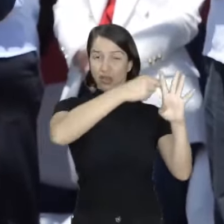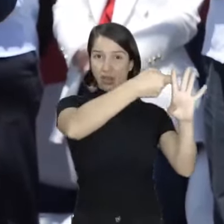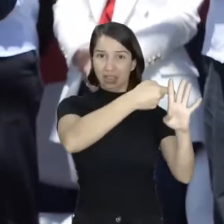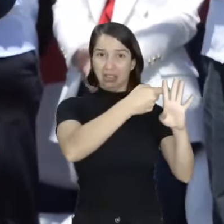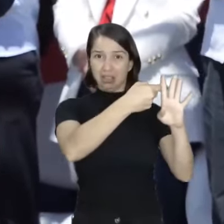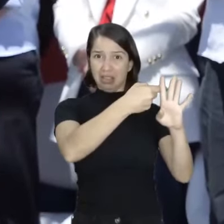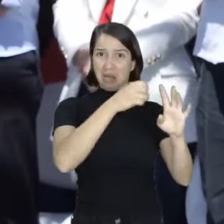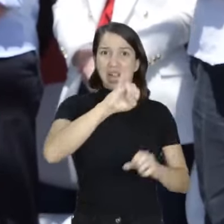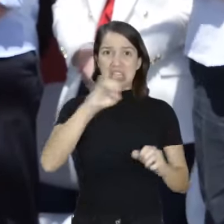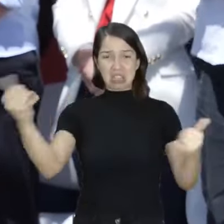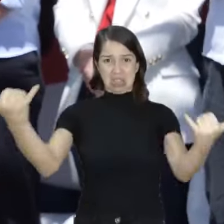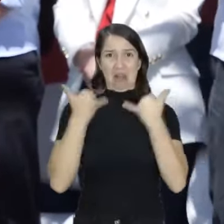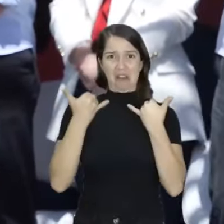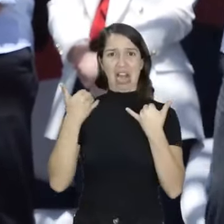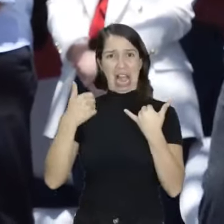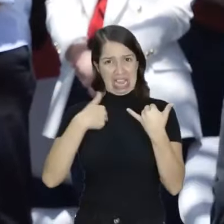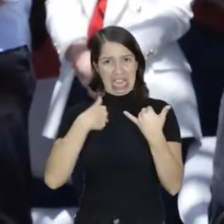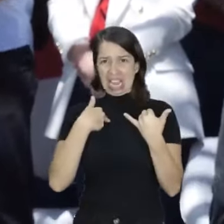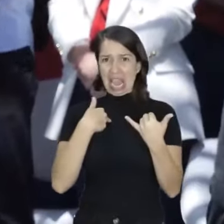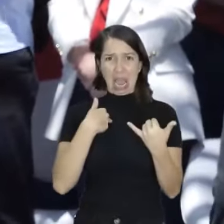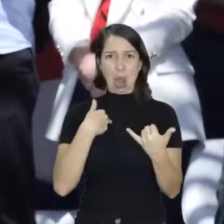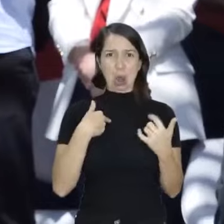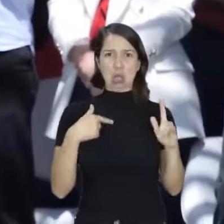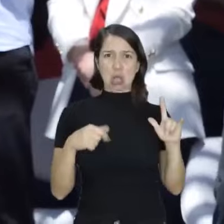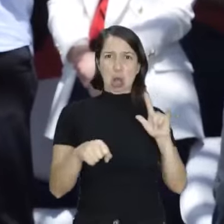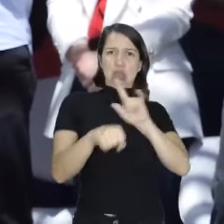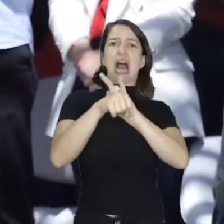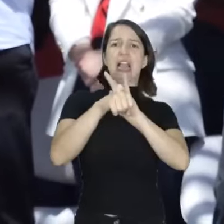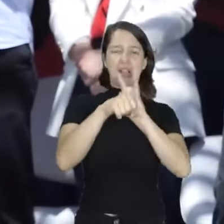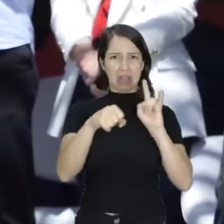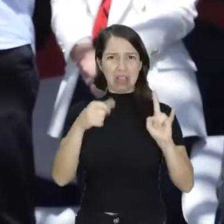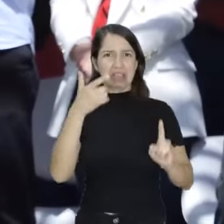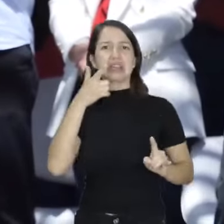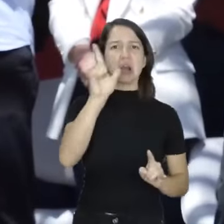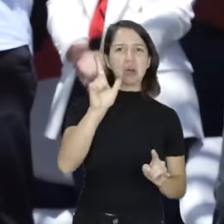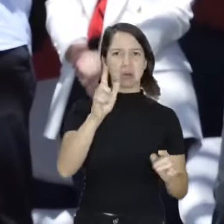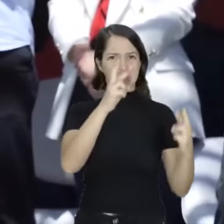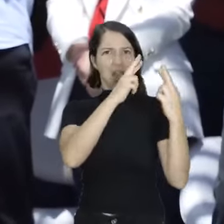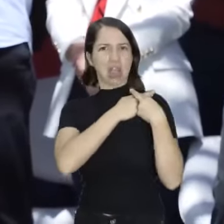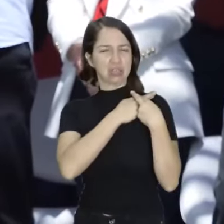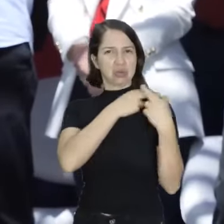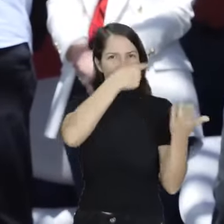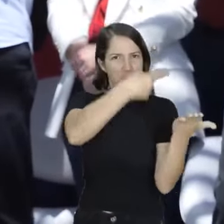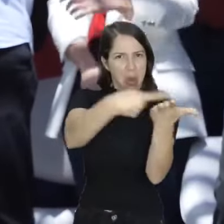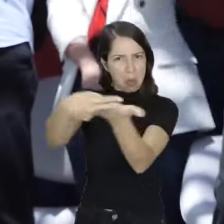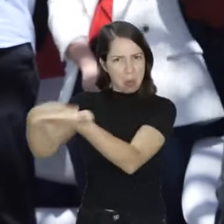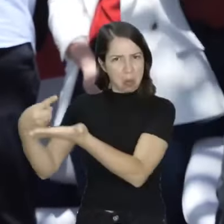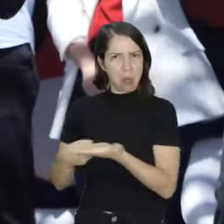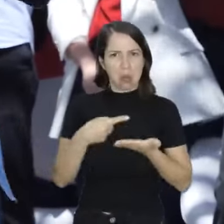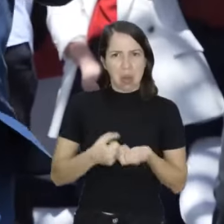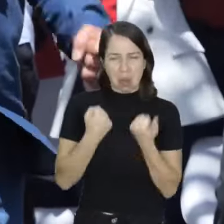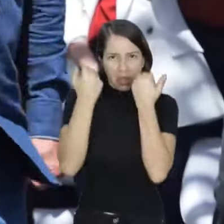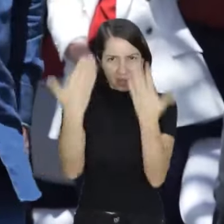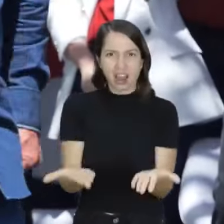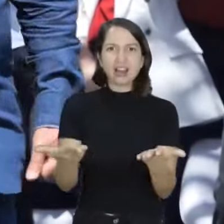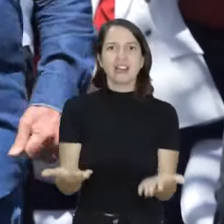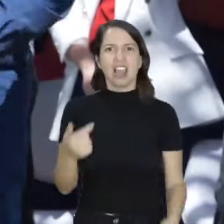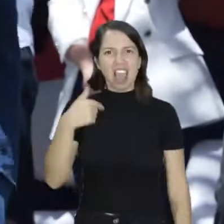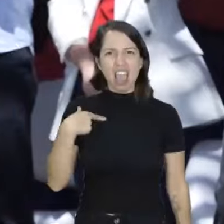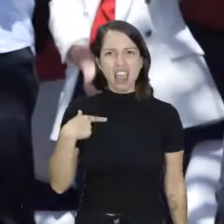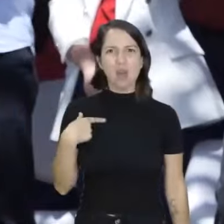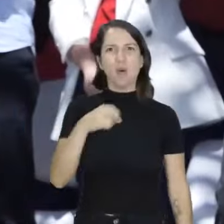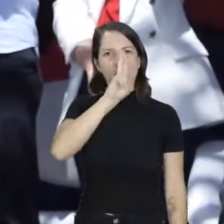Eu vou cumprir. Eu quero que mais gente venha aqui, como aquele companheiro que deu declaração. Eu quero mais gente vivendo.